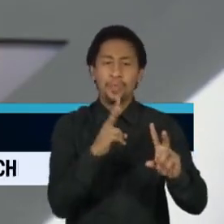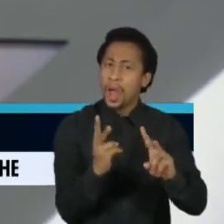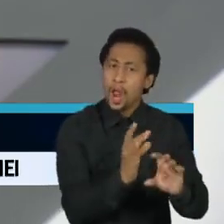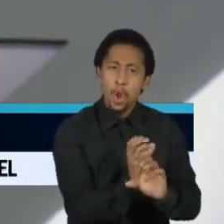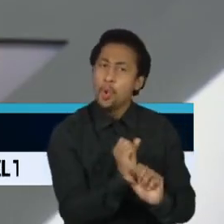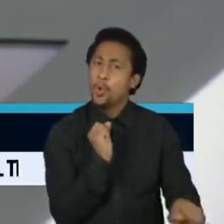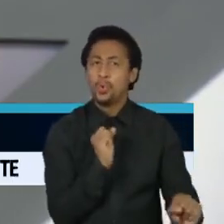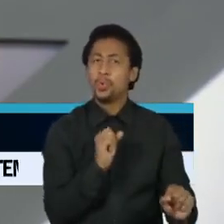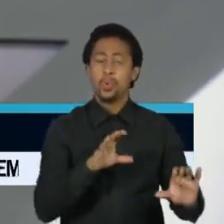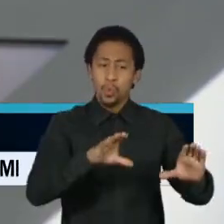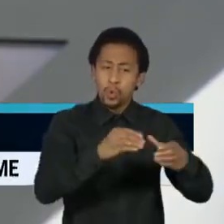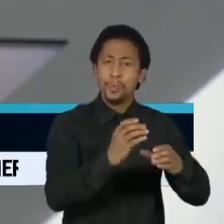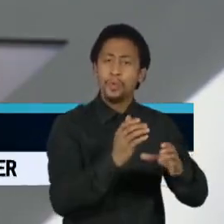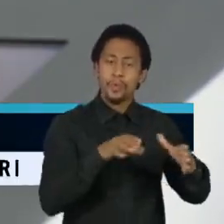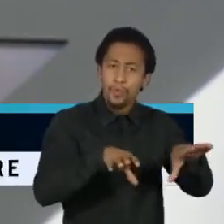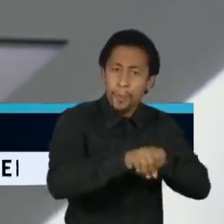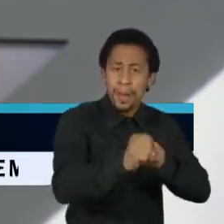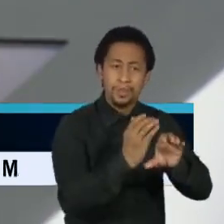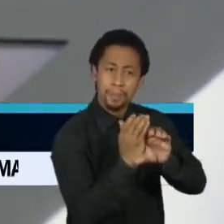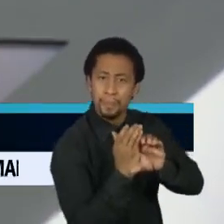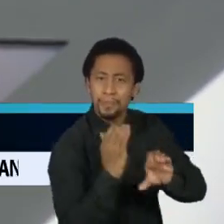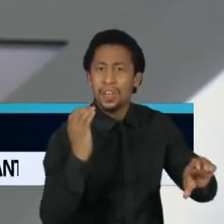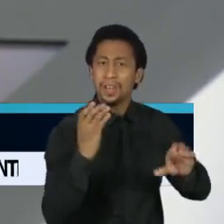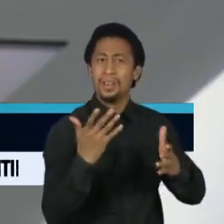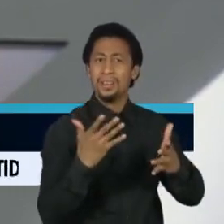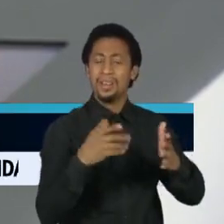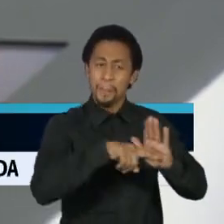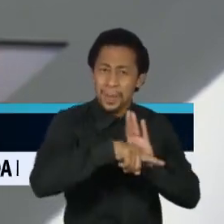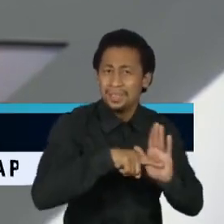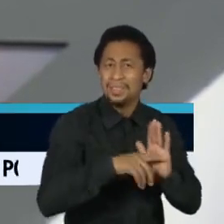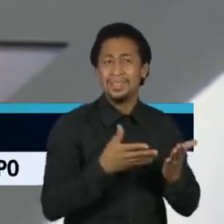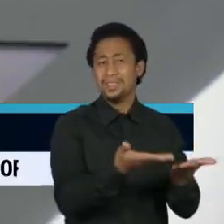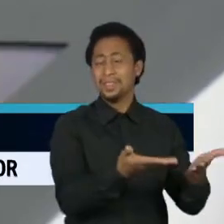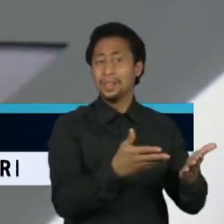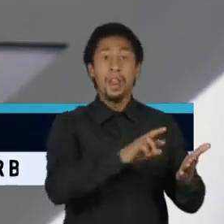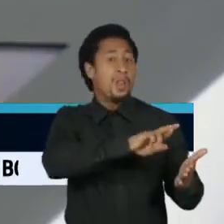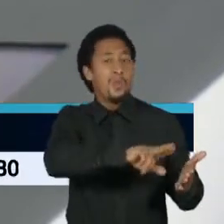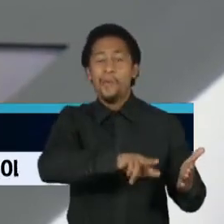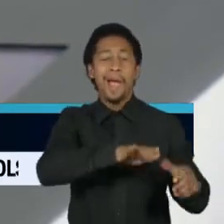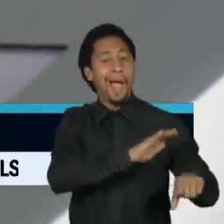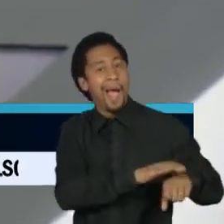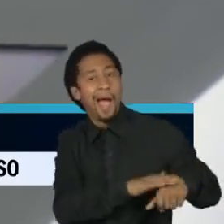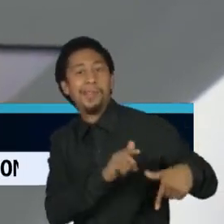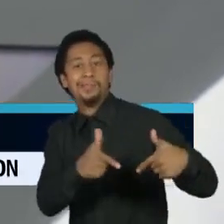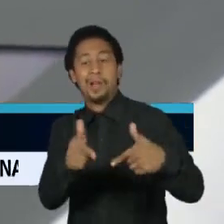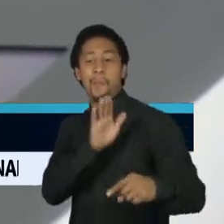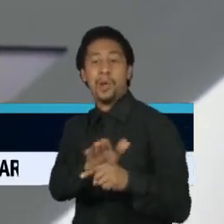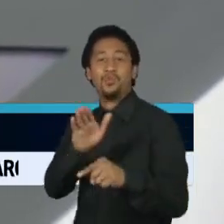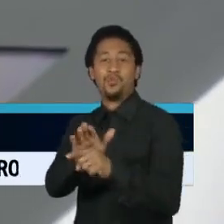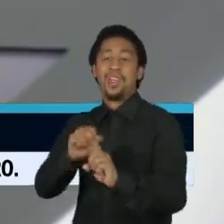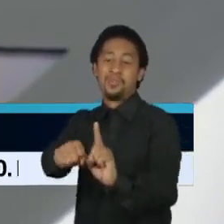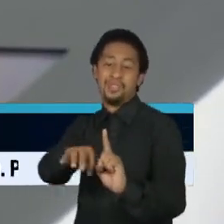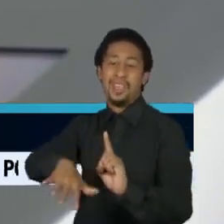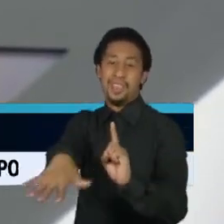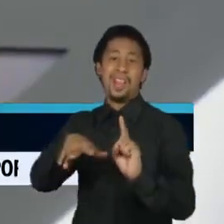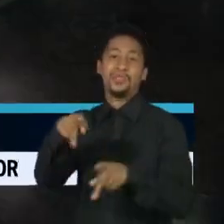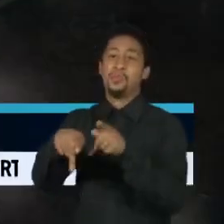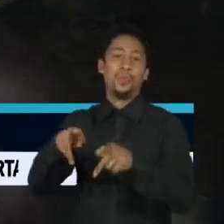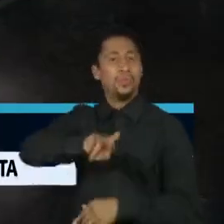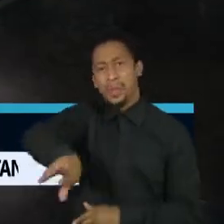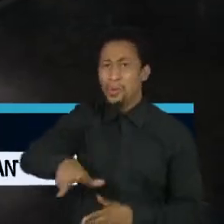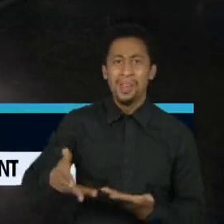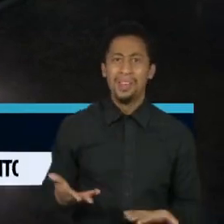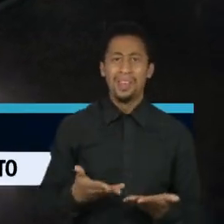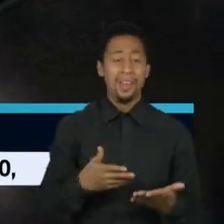engenheiros, são caras especializados nisso, imposto de petróleo, não em política pública. E muito menos em política de desenvolvimento sustentável de um país